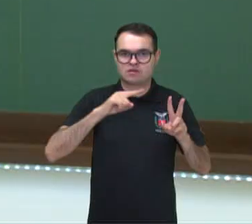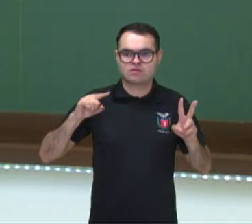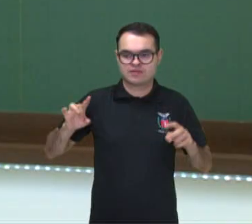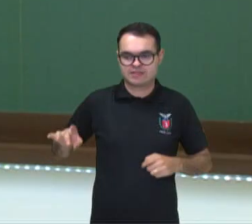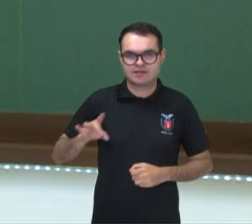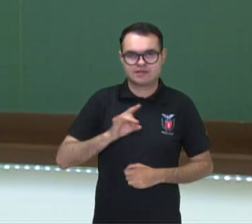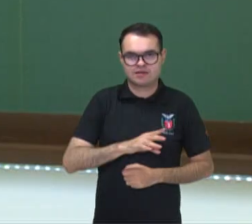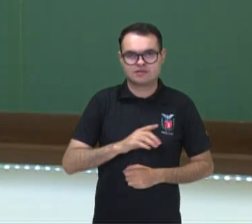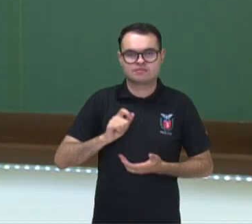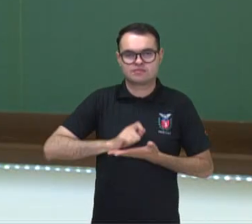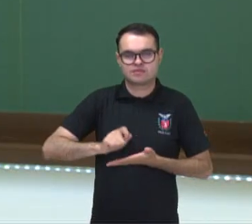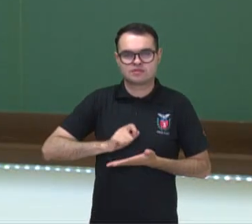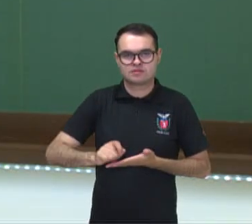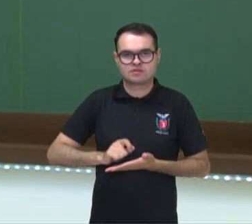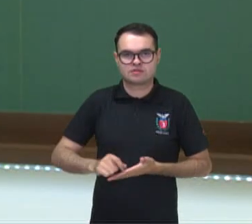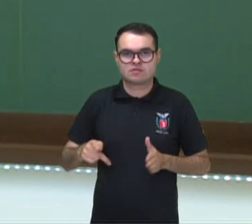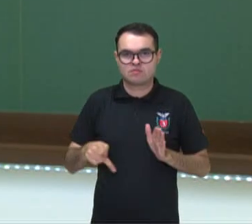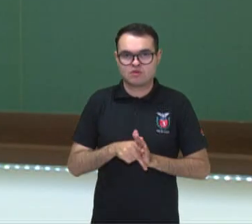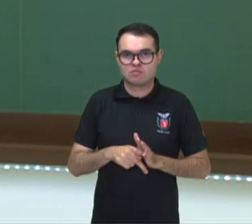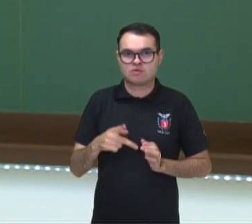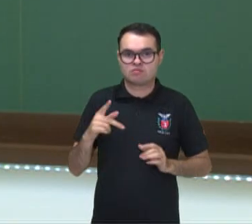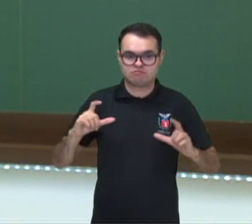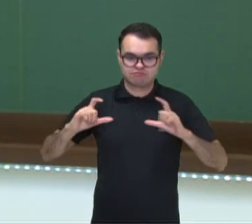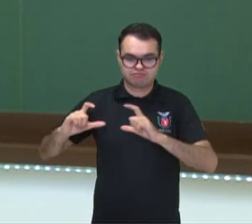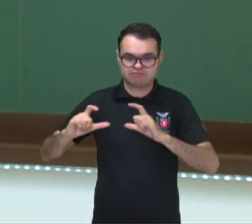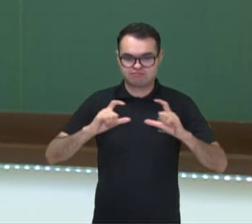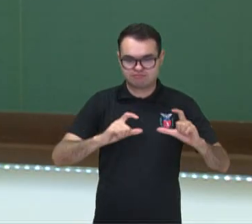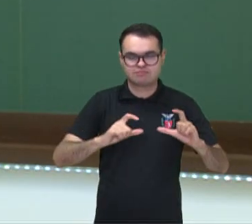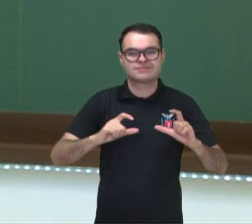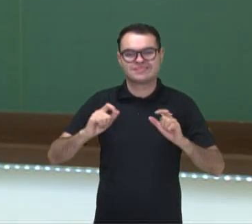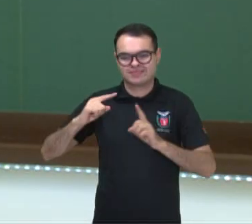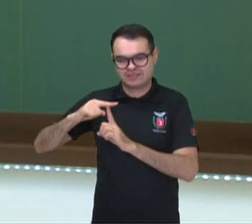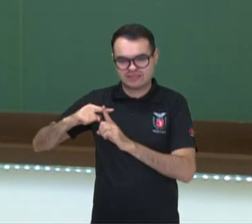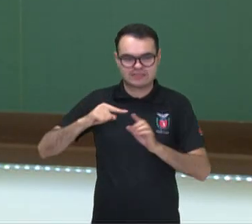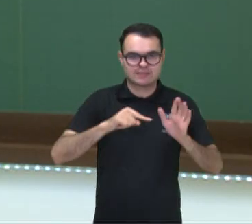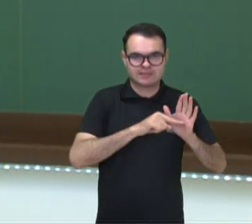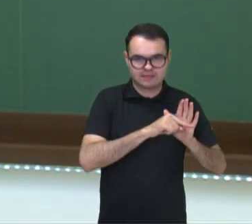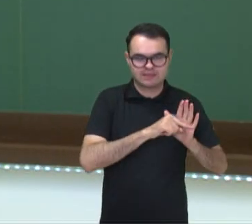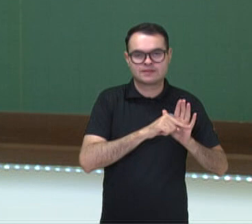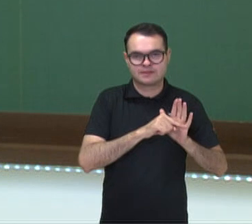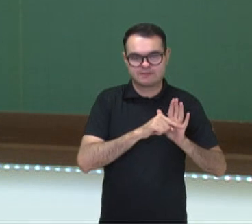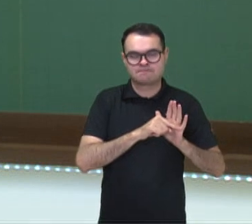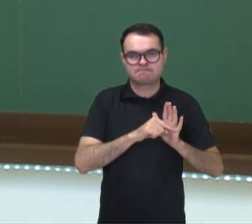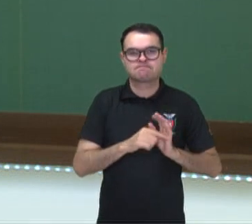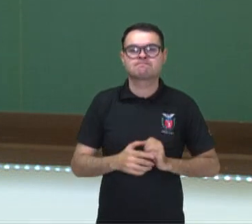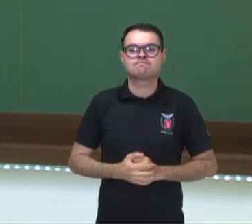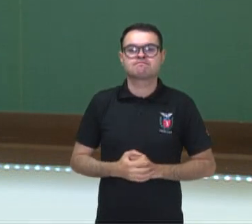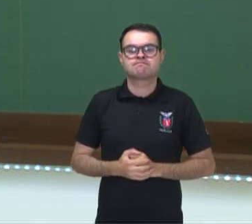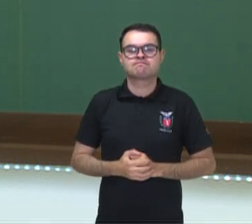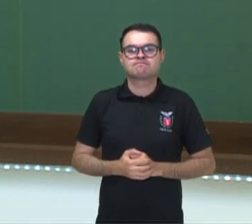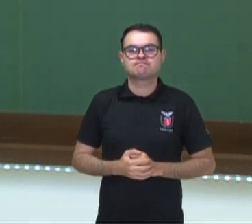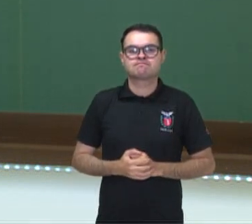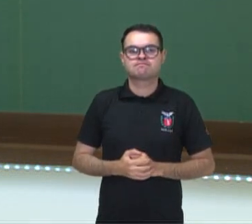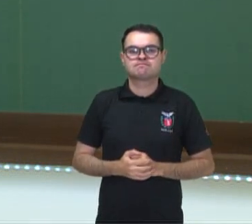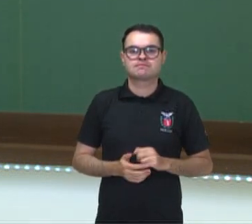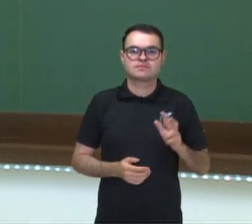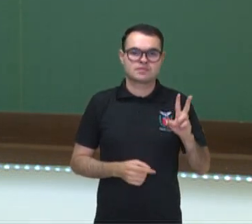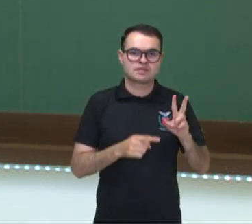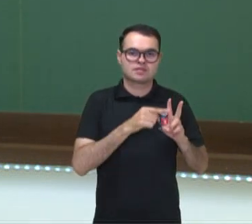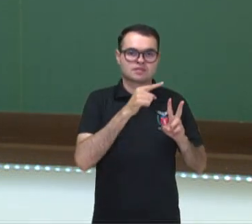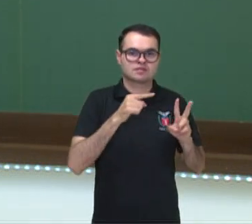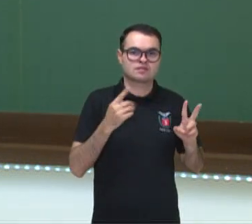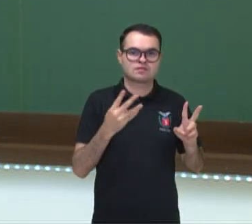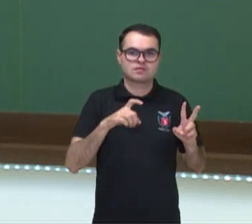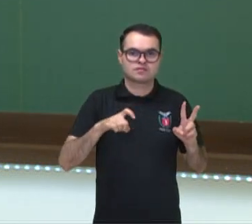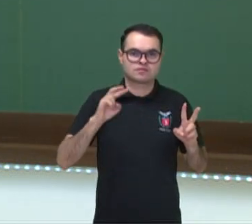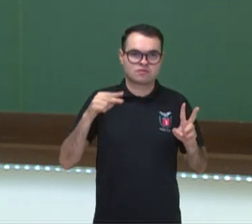Para que eu possa escrever como produto da soma pela diferença. Então, olha lá, raiz quadrada de 4x². Raiz quadrada